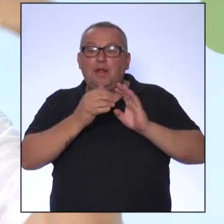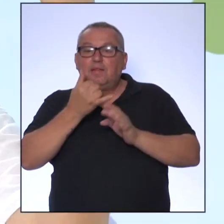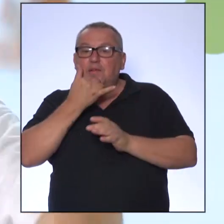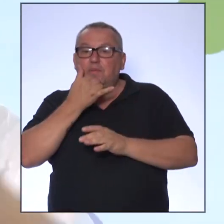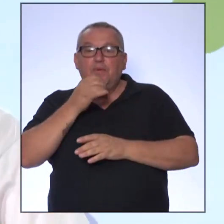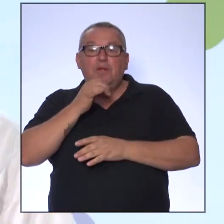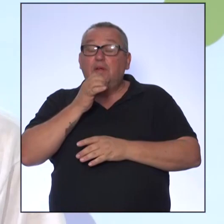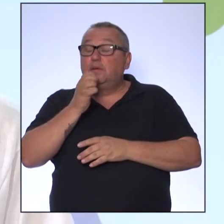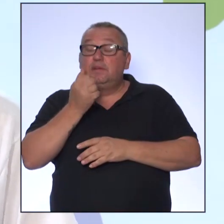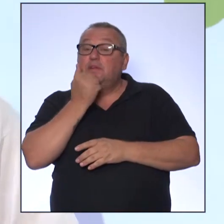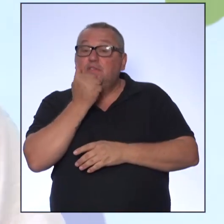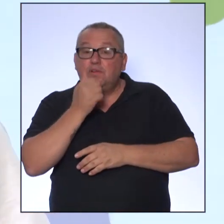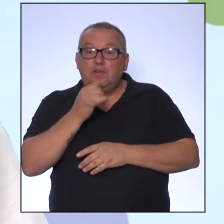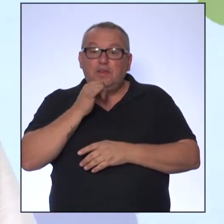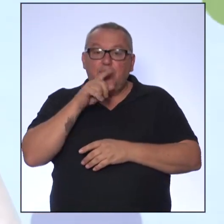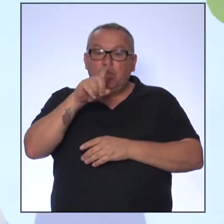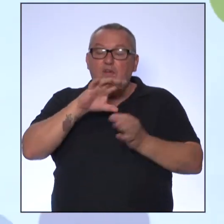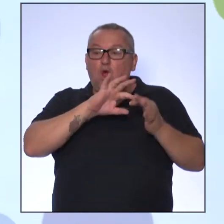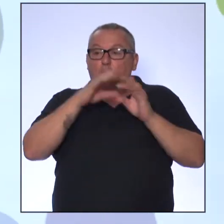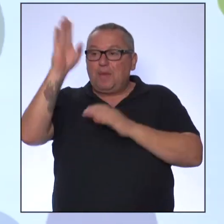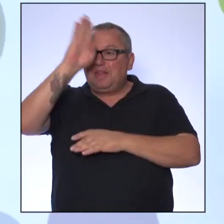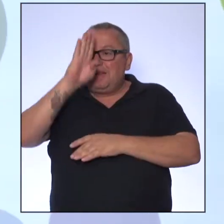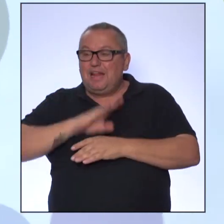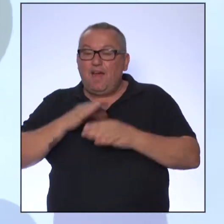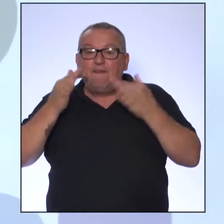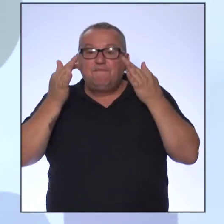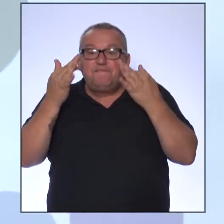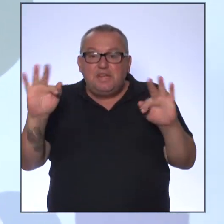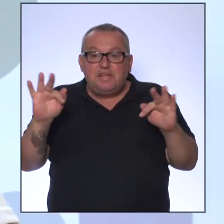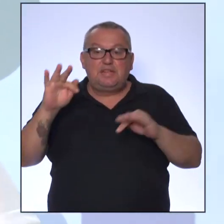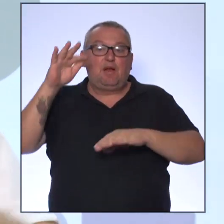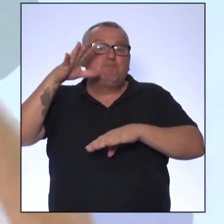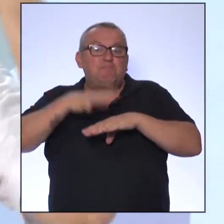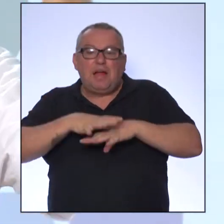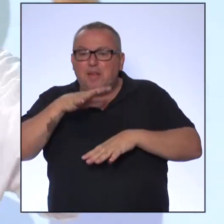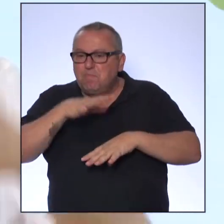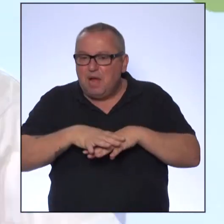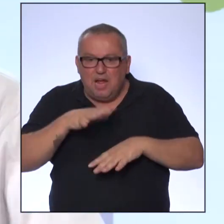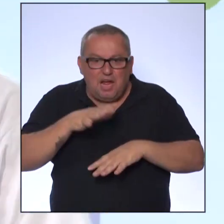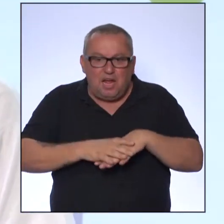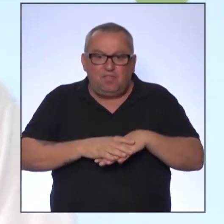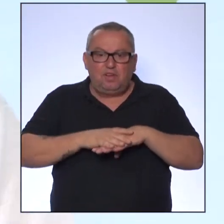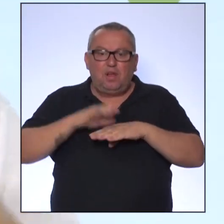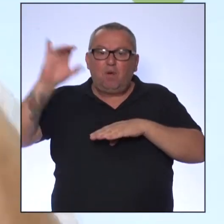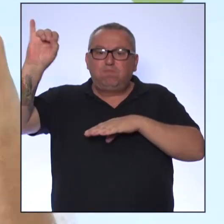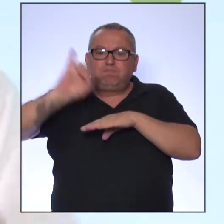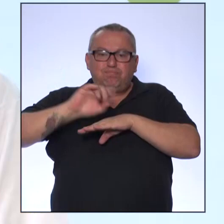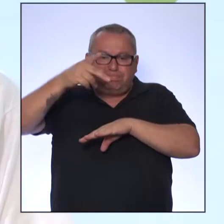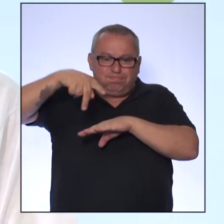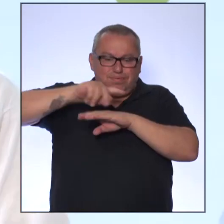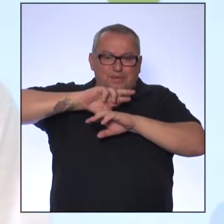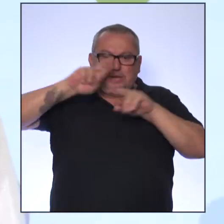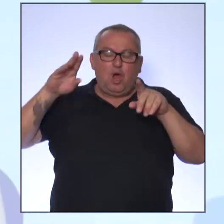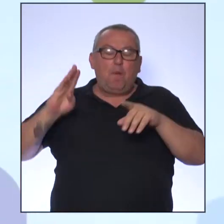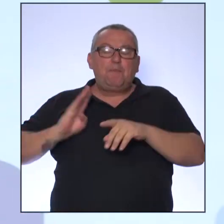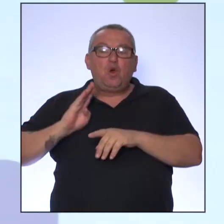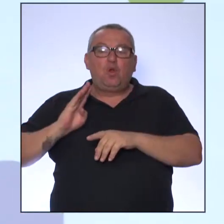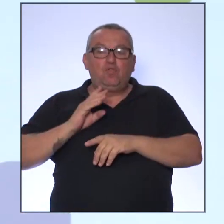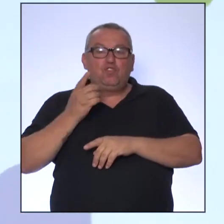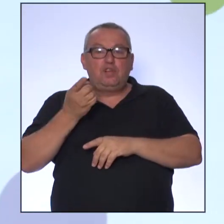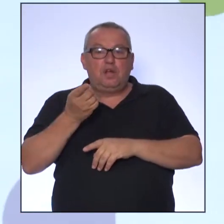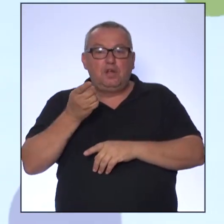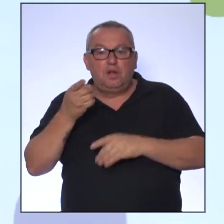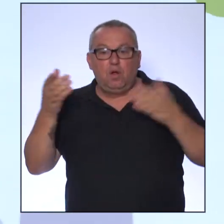fez Olimpíada Brasileira de Física, Olimpíada Brasileira de Matemática, Olimpíada Internacional de Biologia. Essas